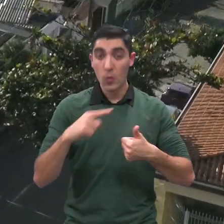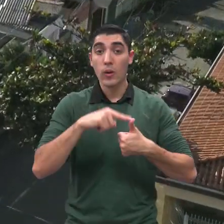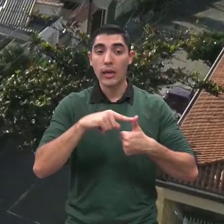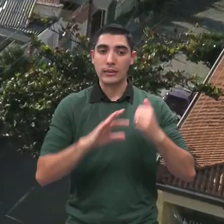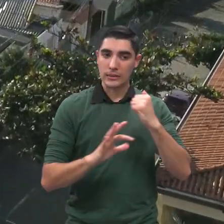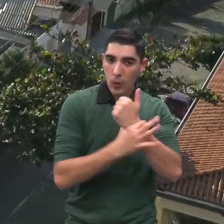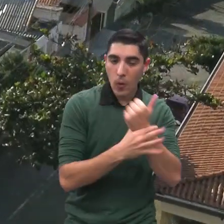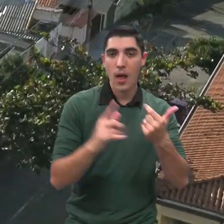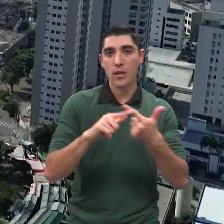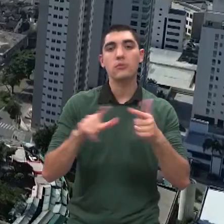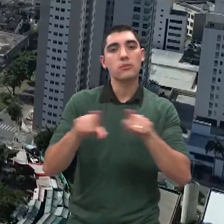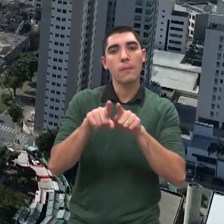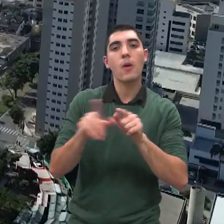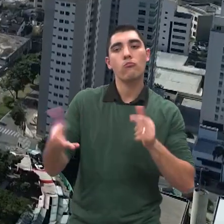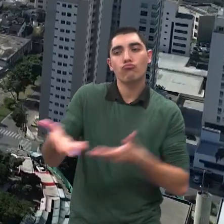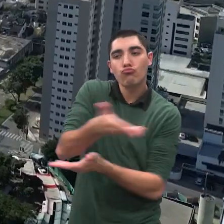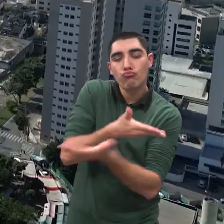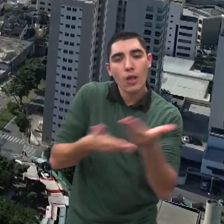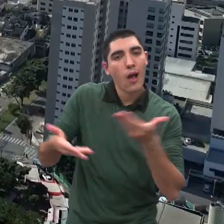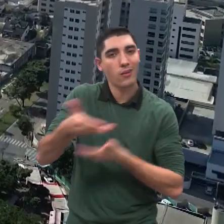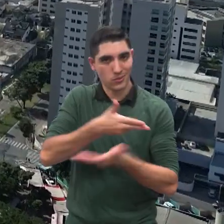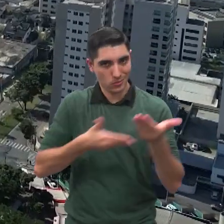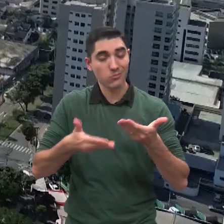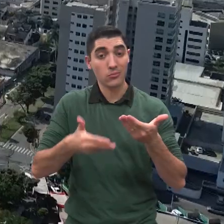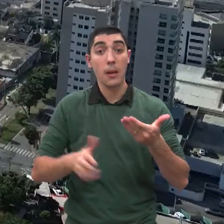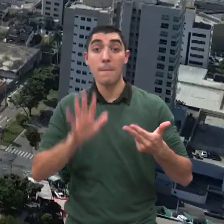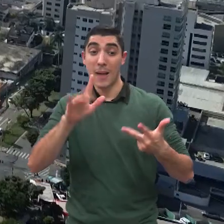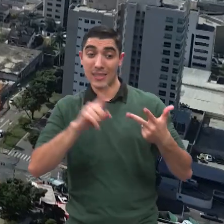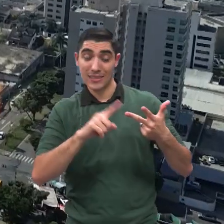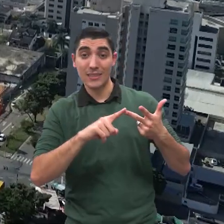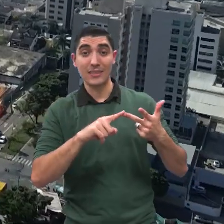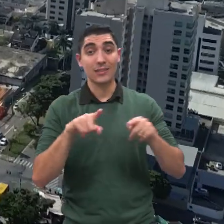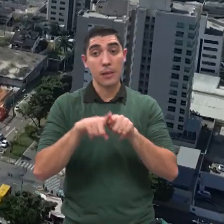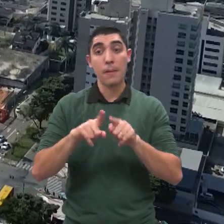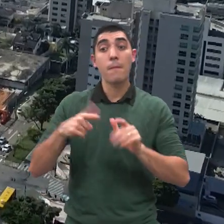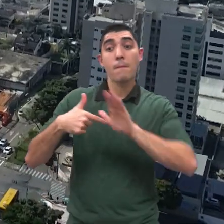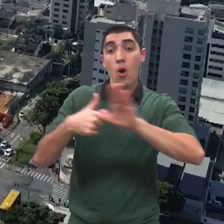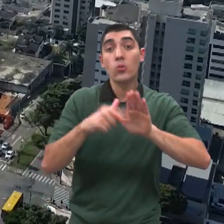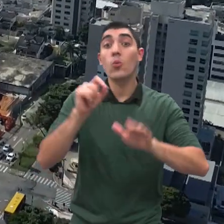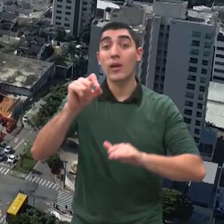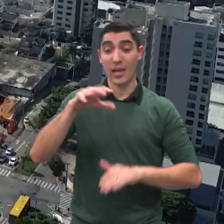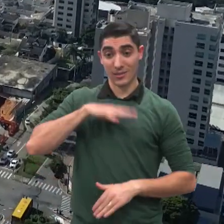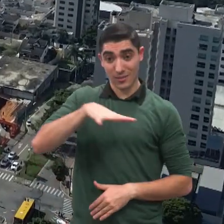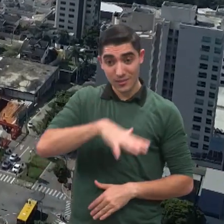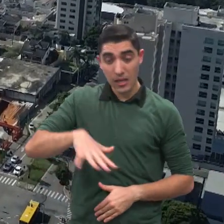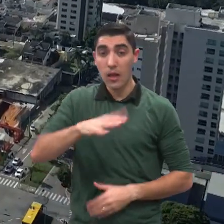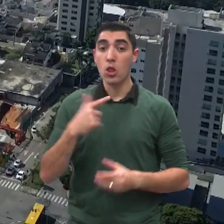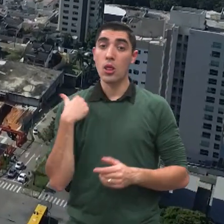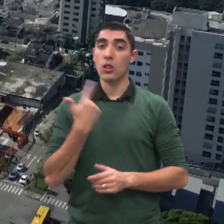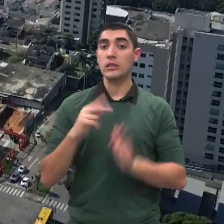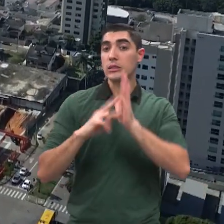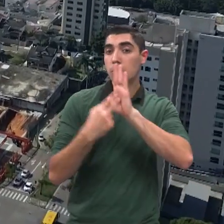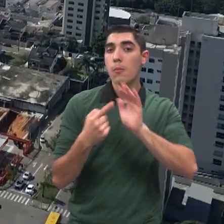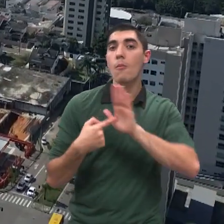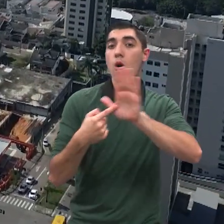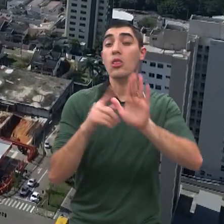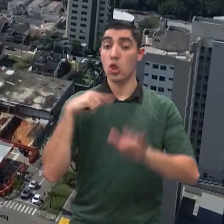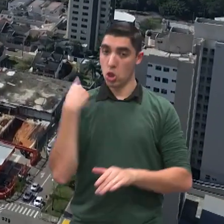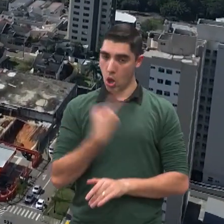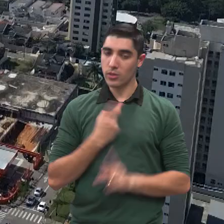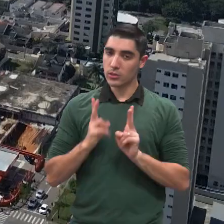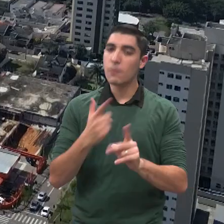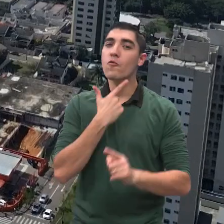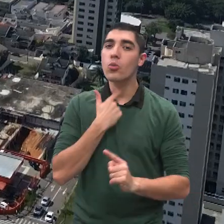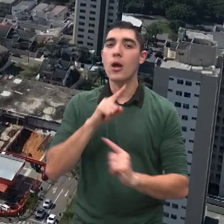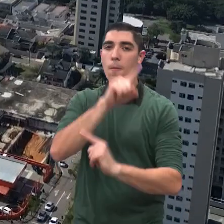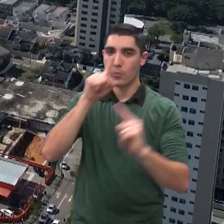segurança e integração. Por fim, o urbanismo também revela o que somos, seres que buscam proteção